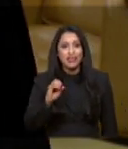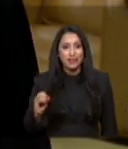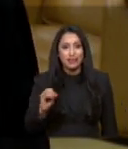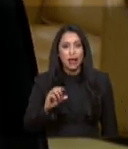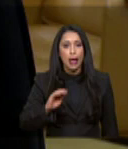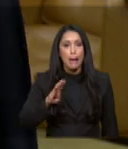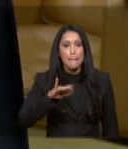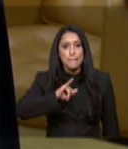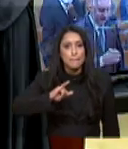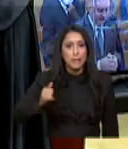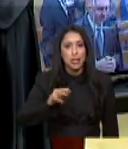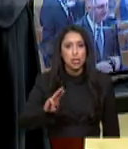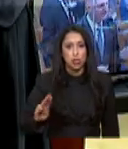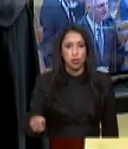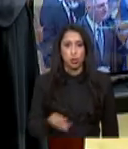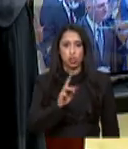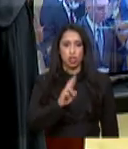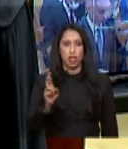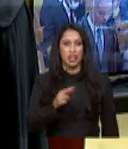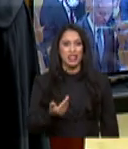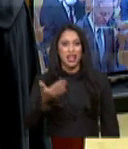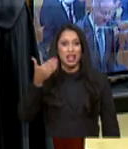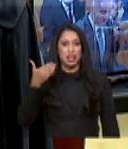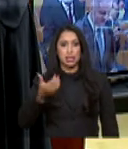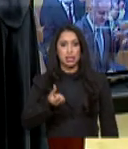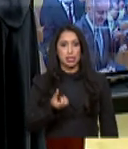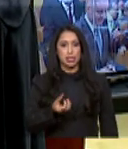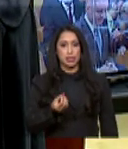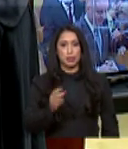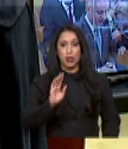anterior 60 bilhões, esse já mais do que o dobro,